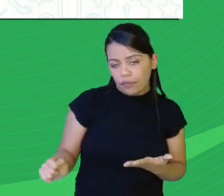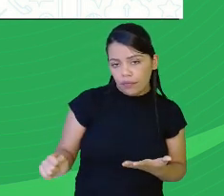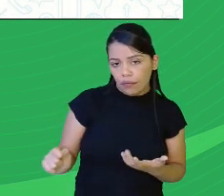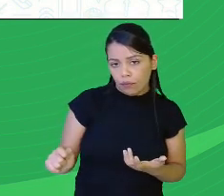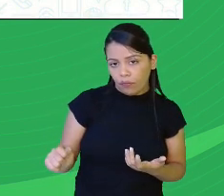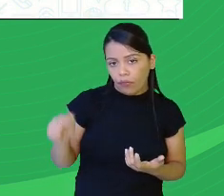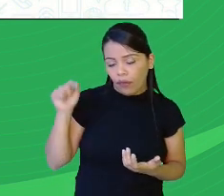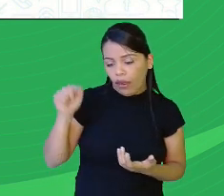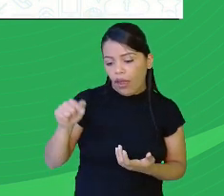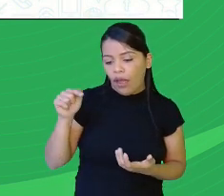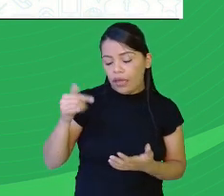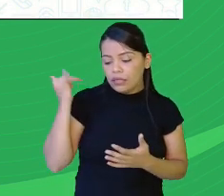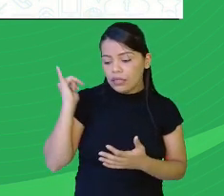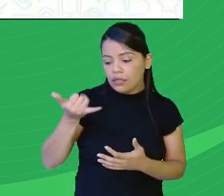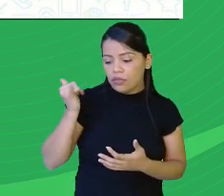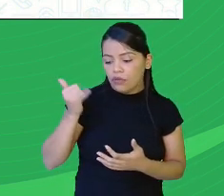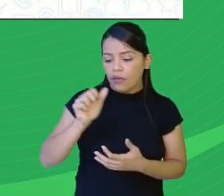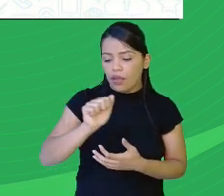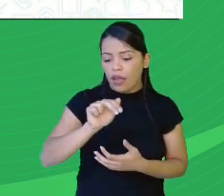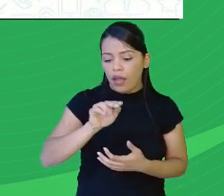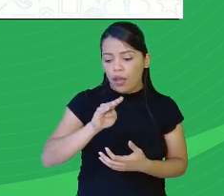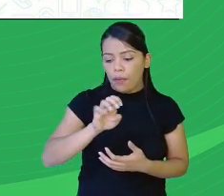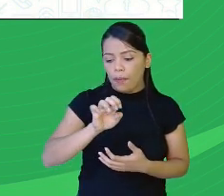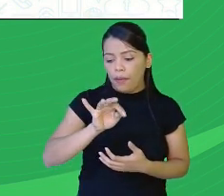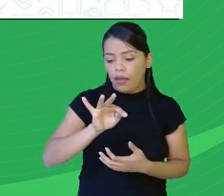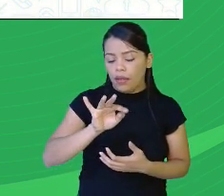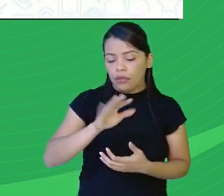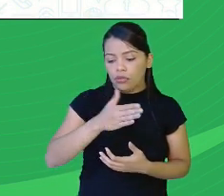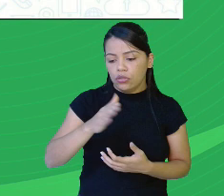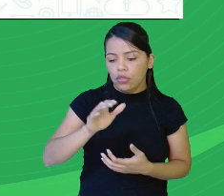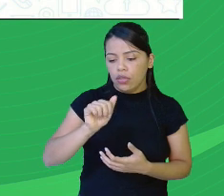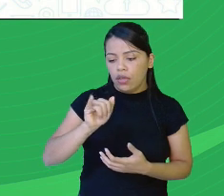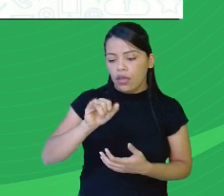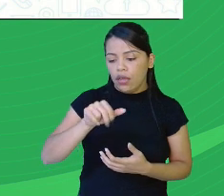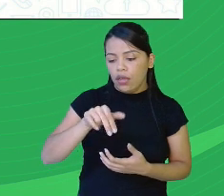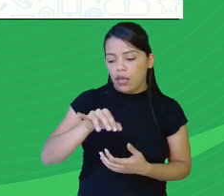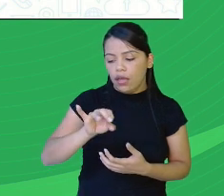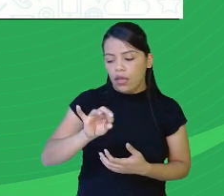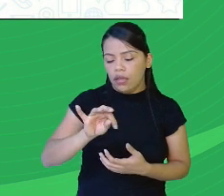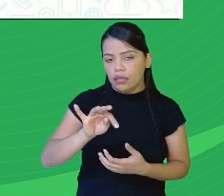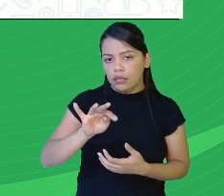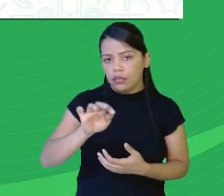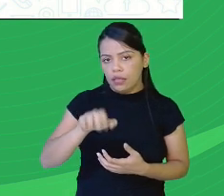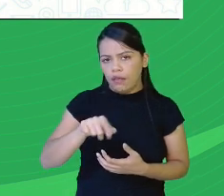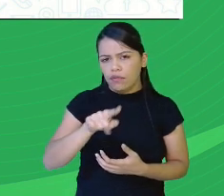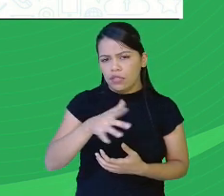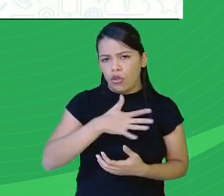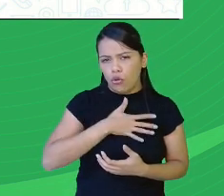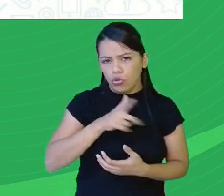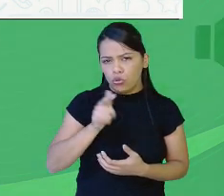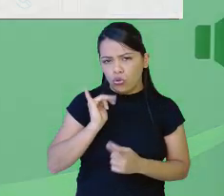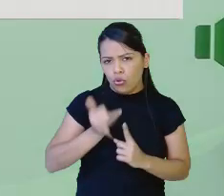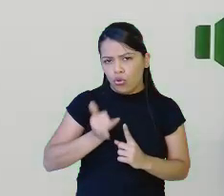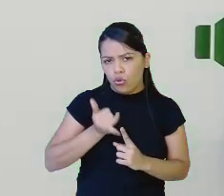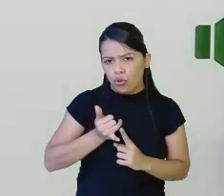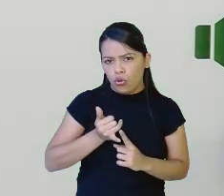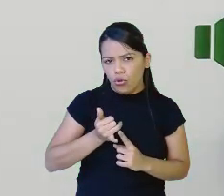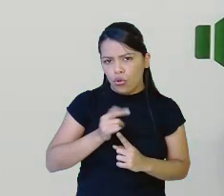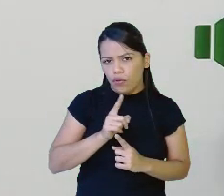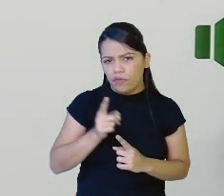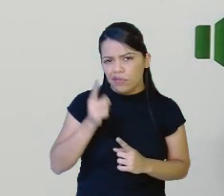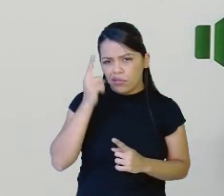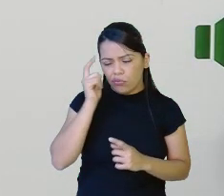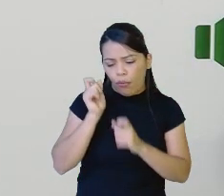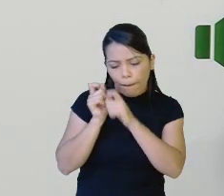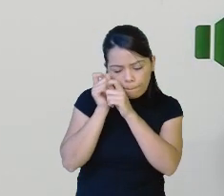Einstein. Interessantíssima, não é? O que você achou dessa crônica? Você gostou? Você achou